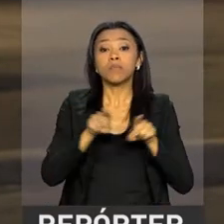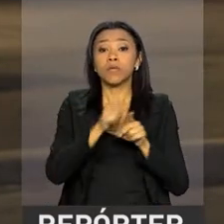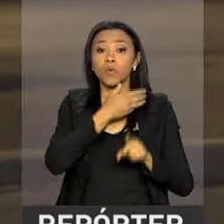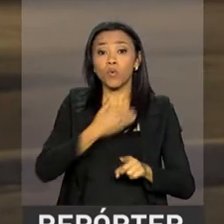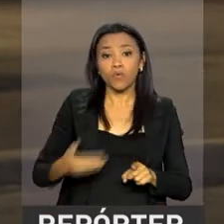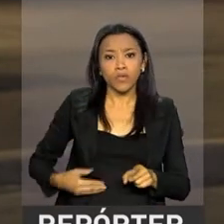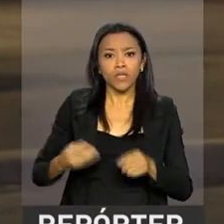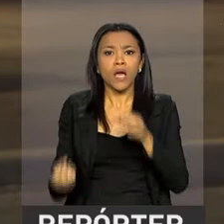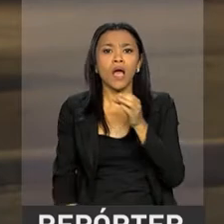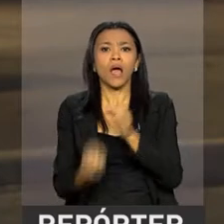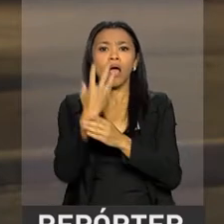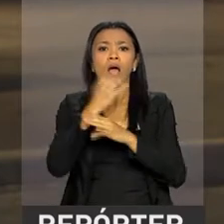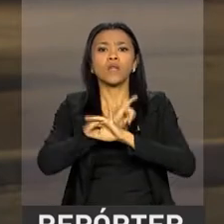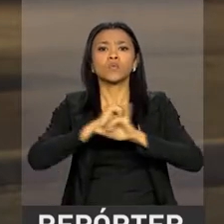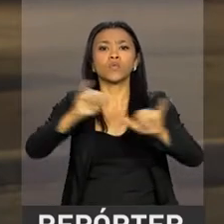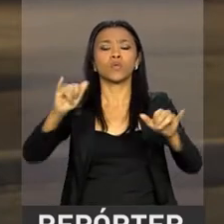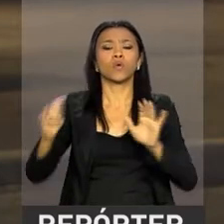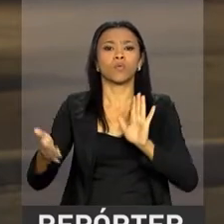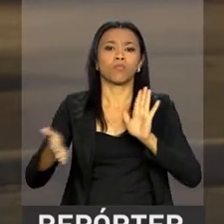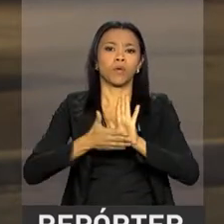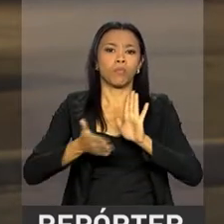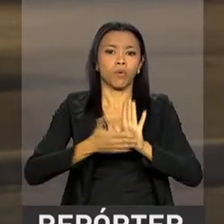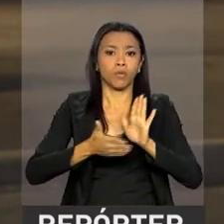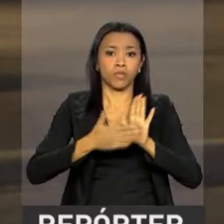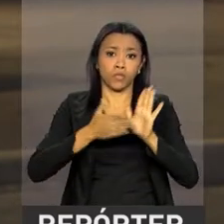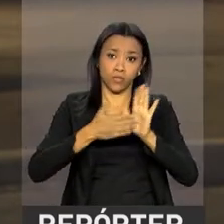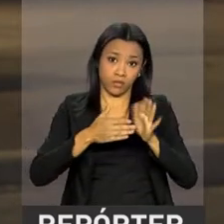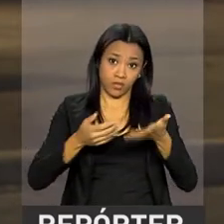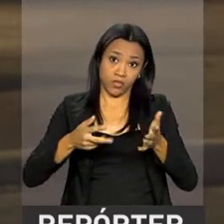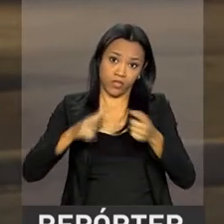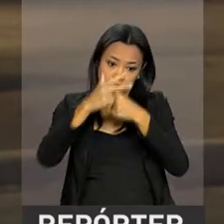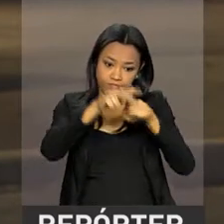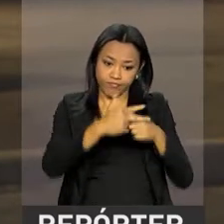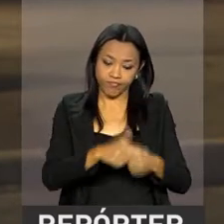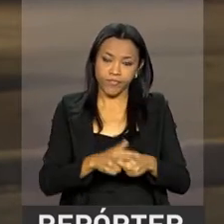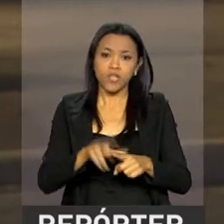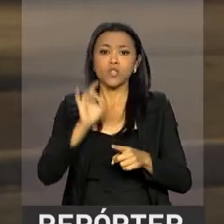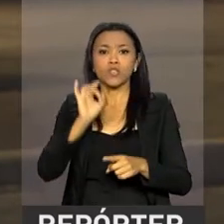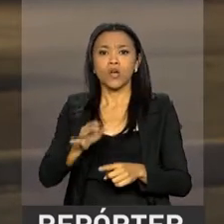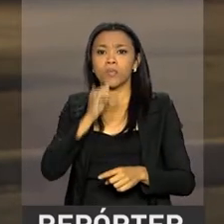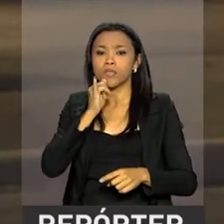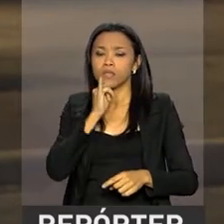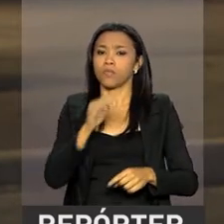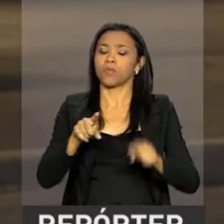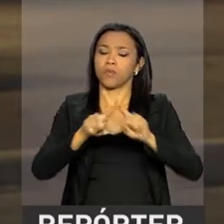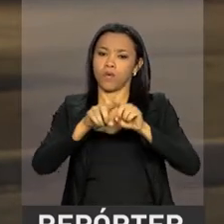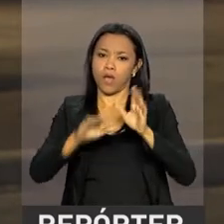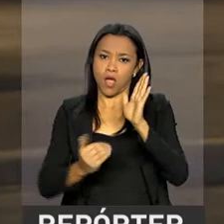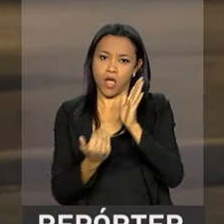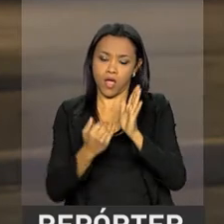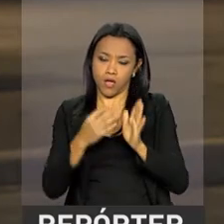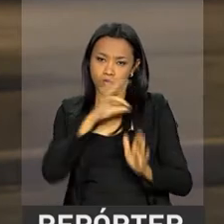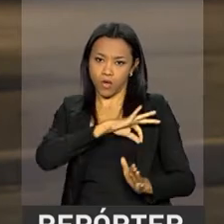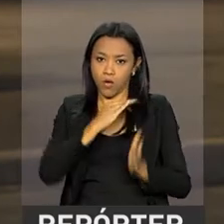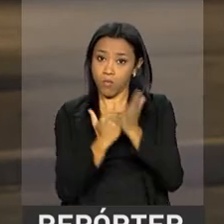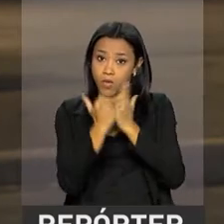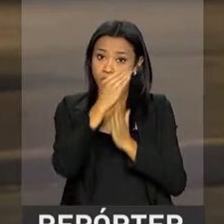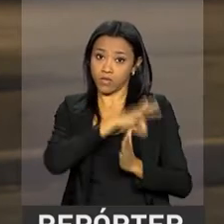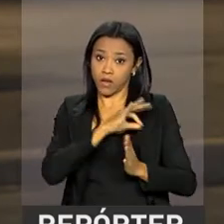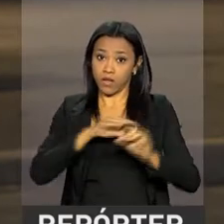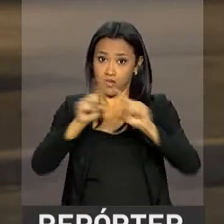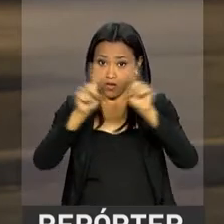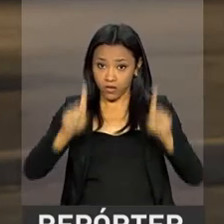para reduzir gastos. Só com o adiamento do reajuste dos servidores públicos civis de 2018